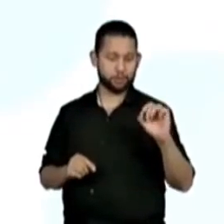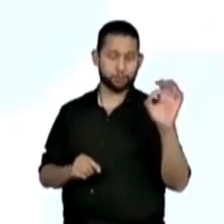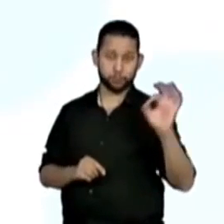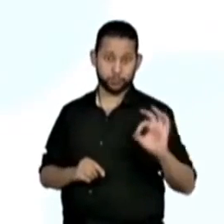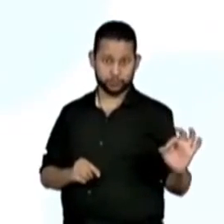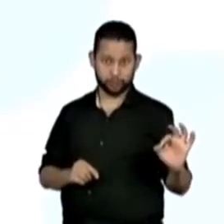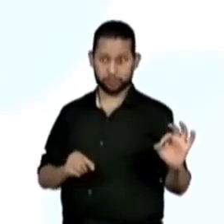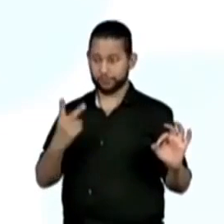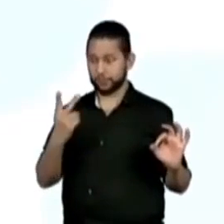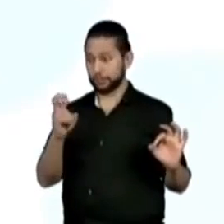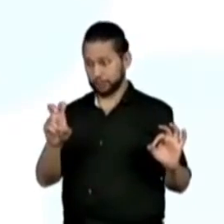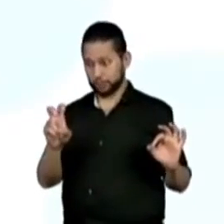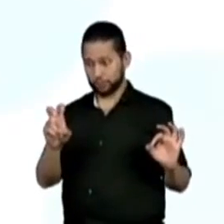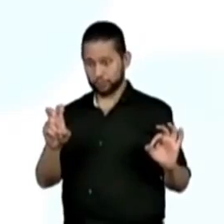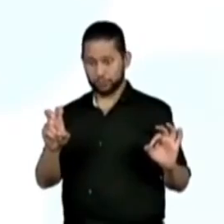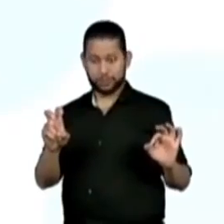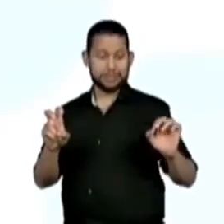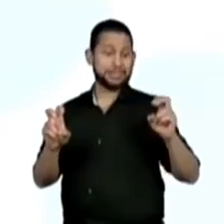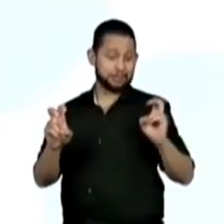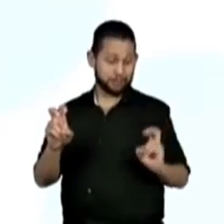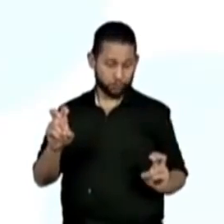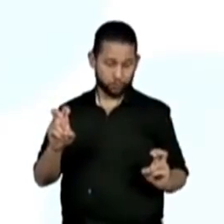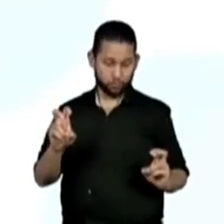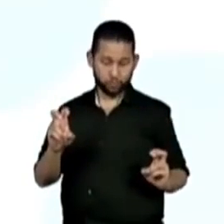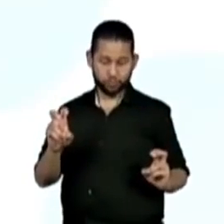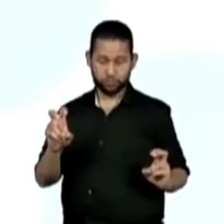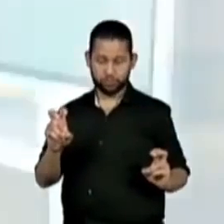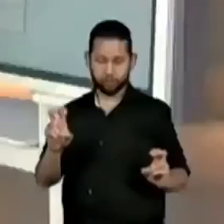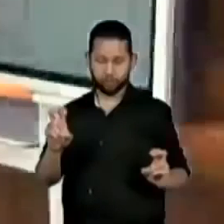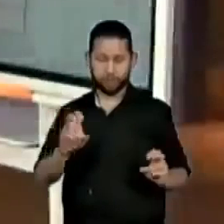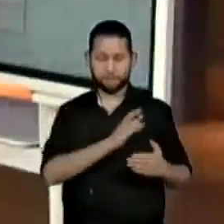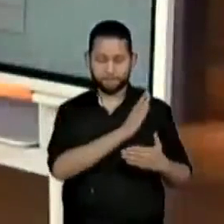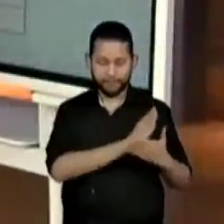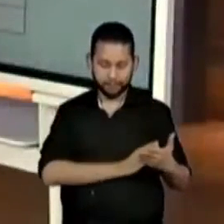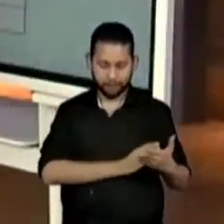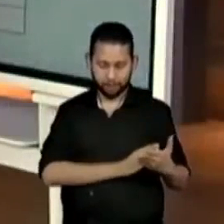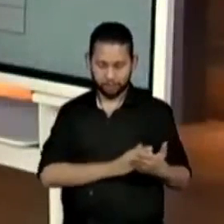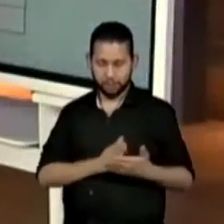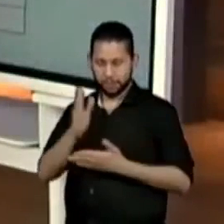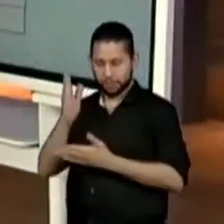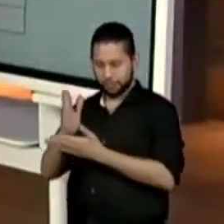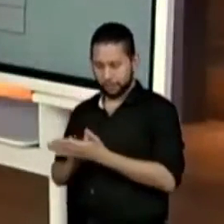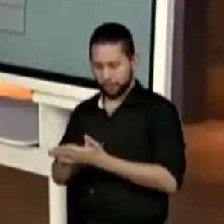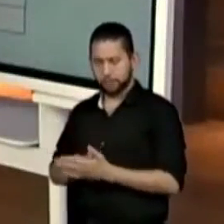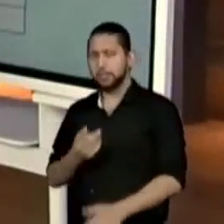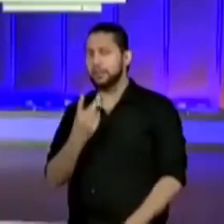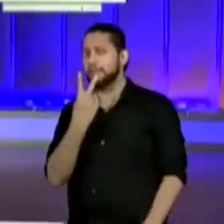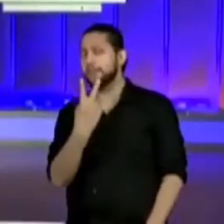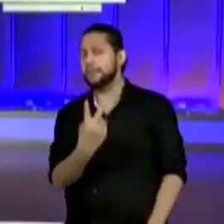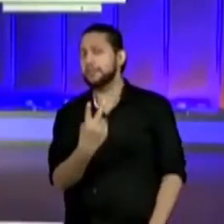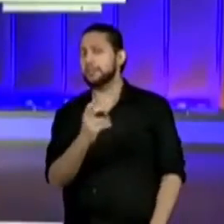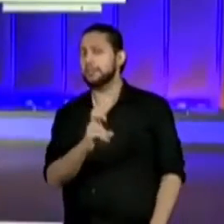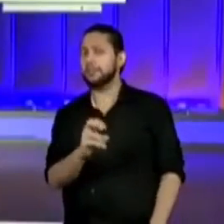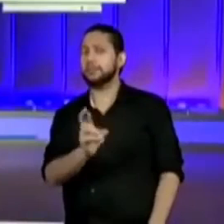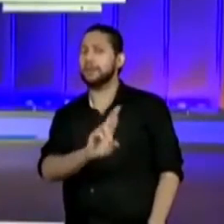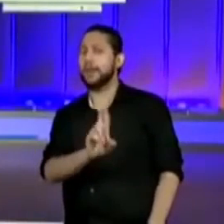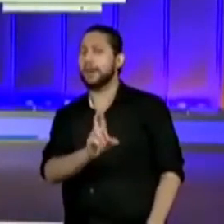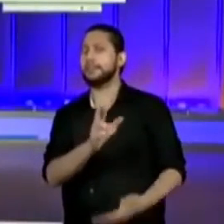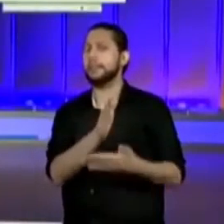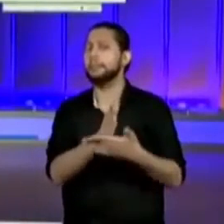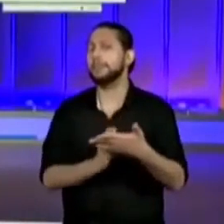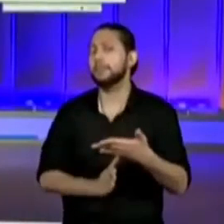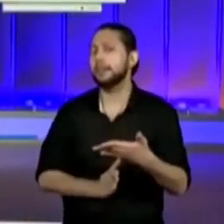é não é a metade de 10% e qual é a metade de R 25 Pense aí me